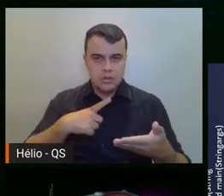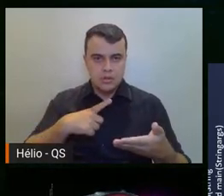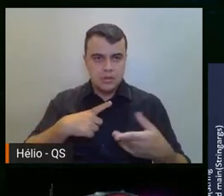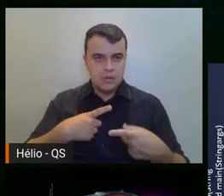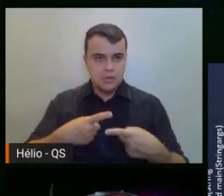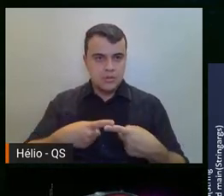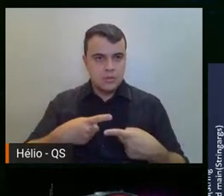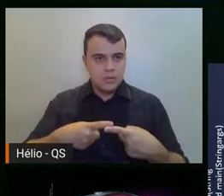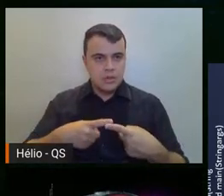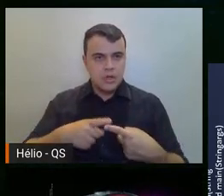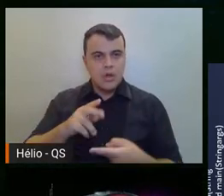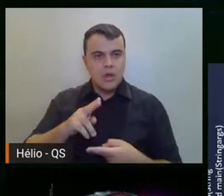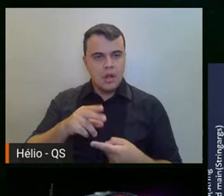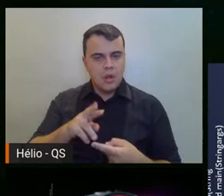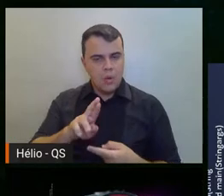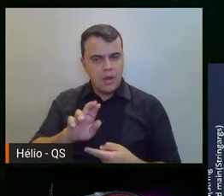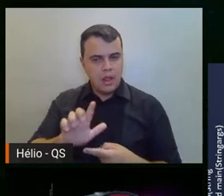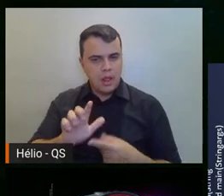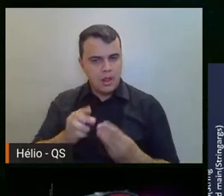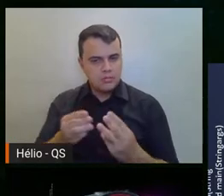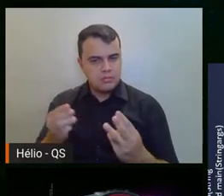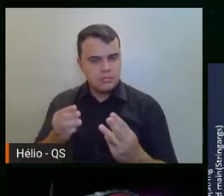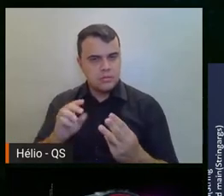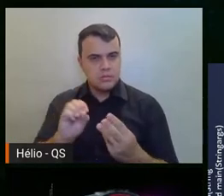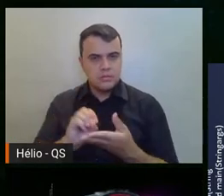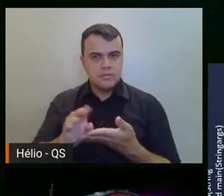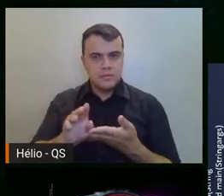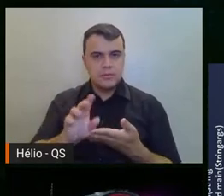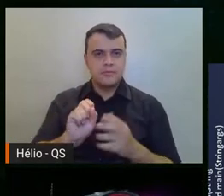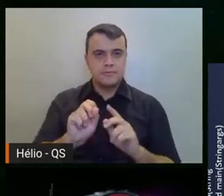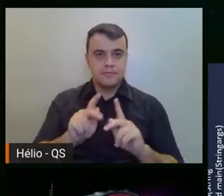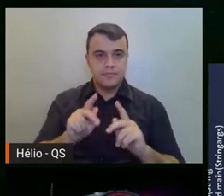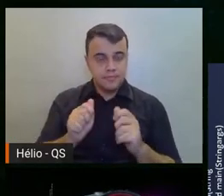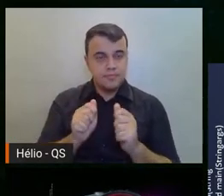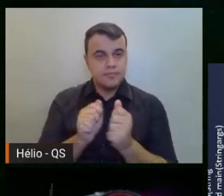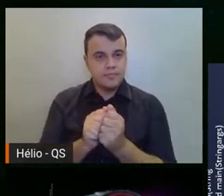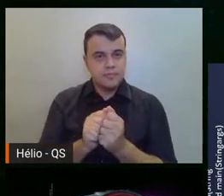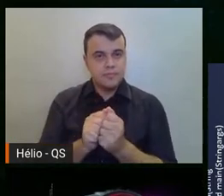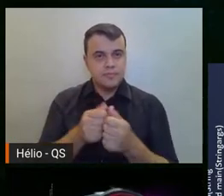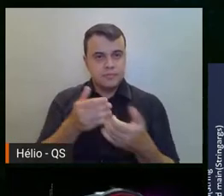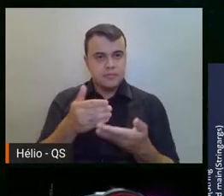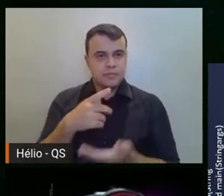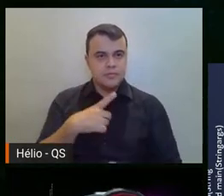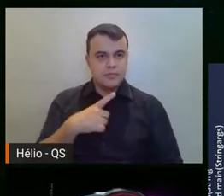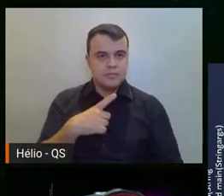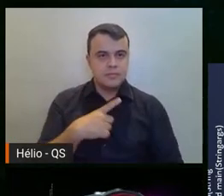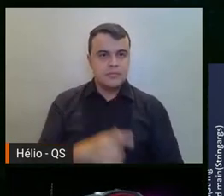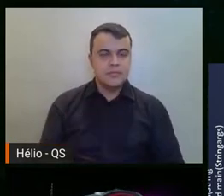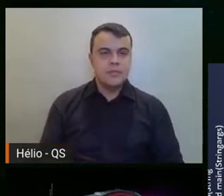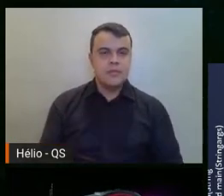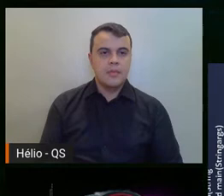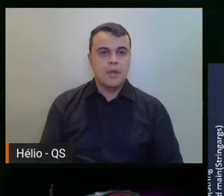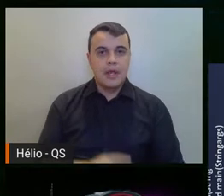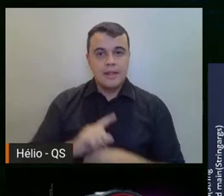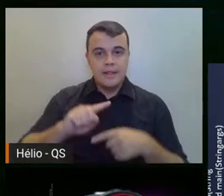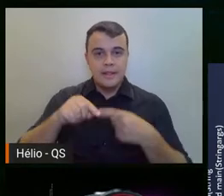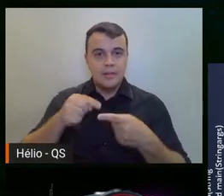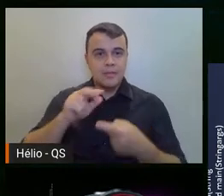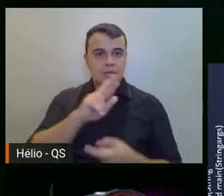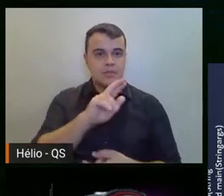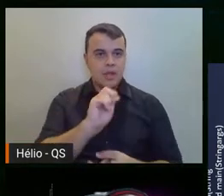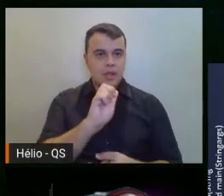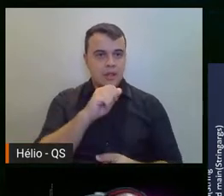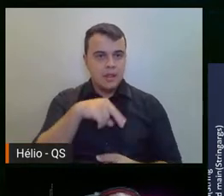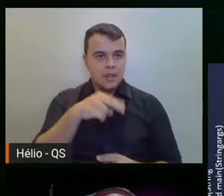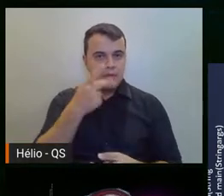a URL né e dessa comunidade então tamo junto mano pode continuar aí mano Fechou então daqui a pouco o Renan compartilha